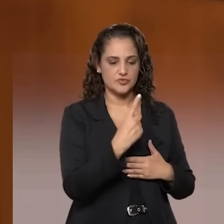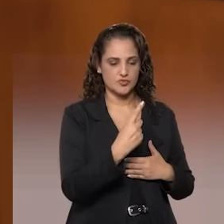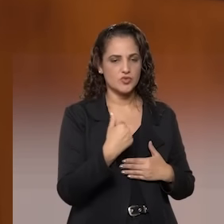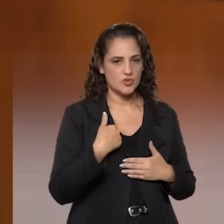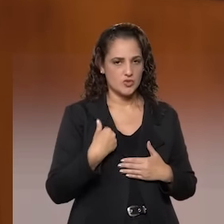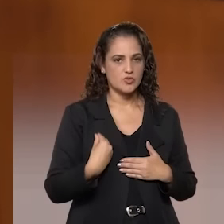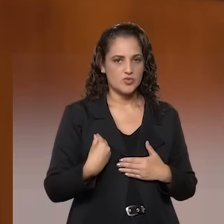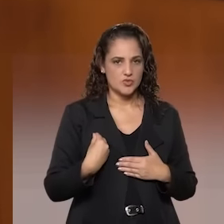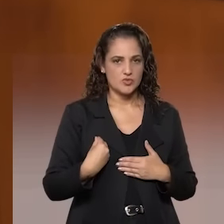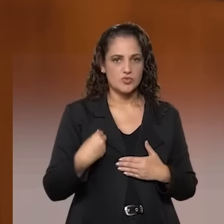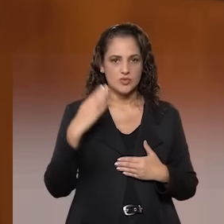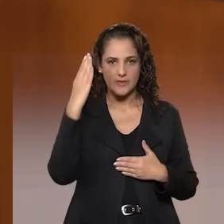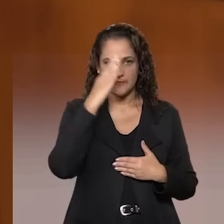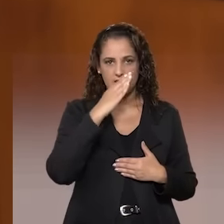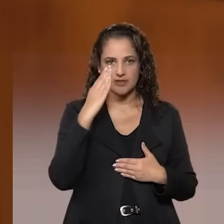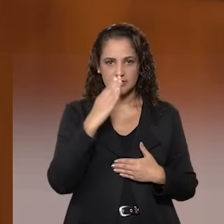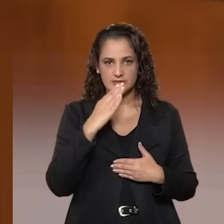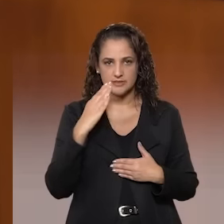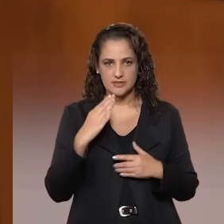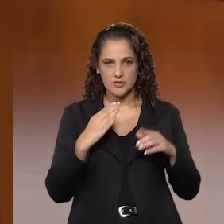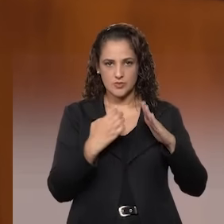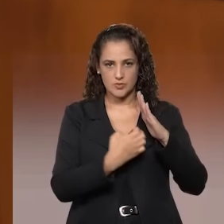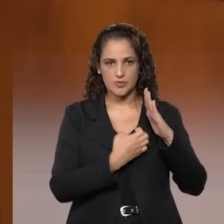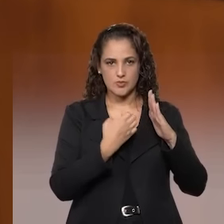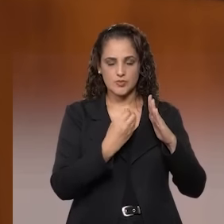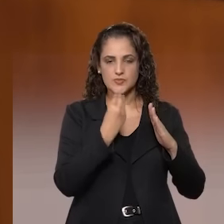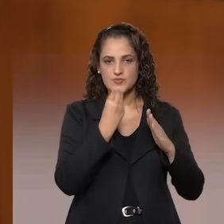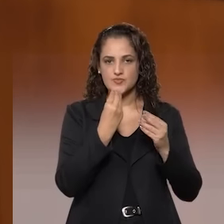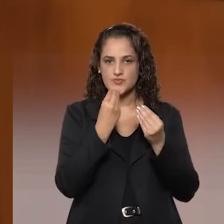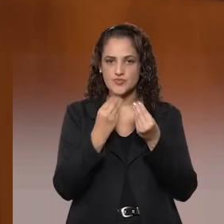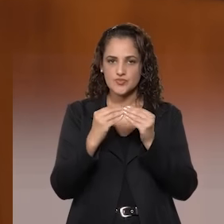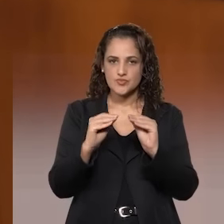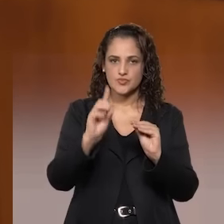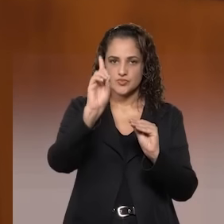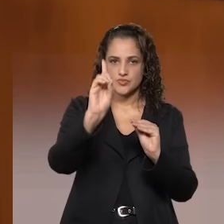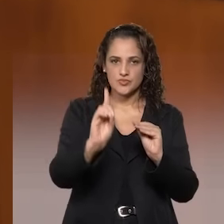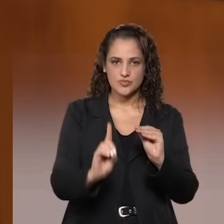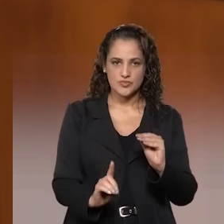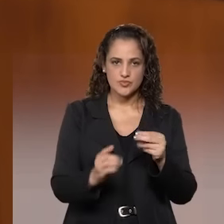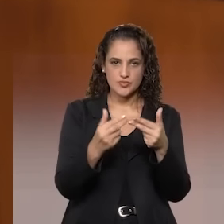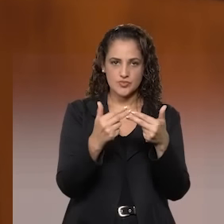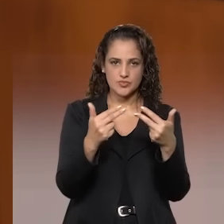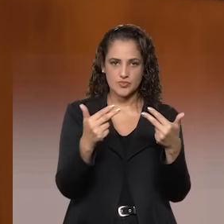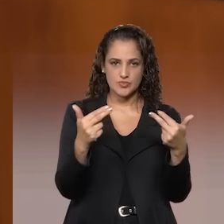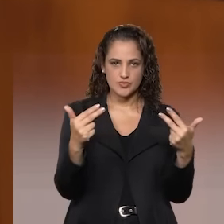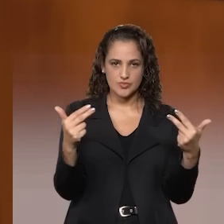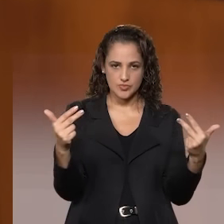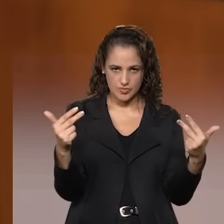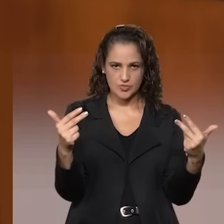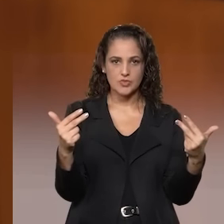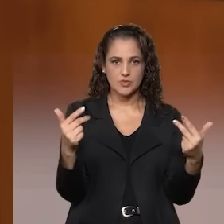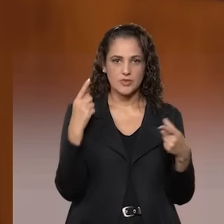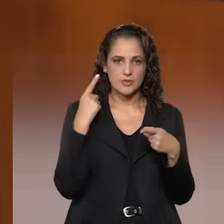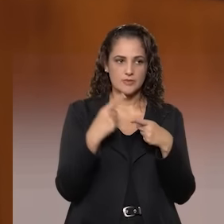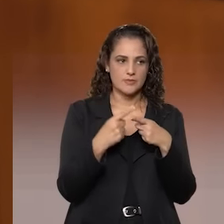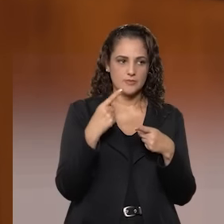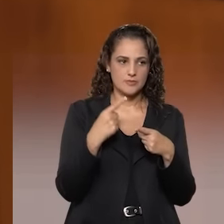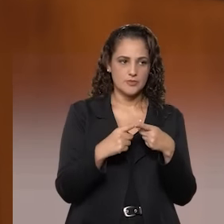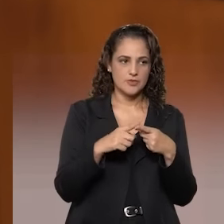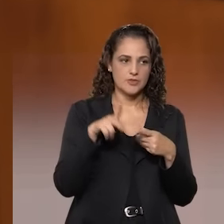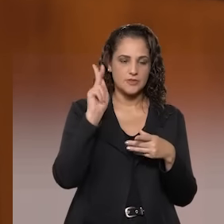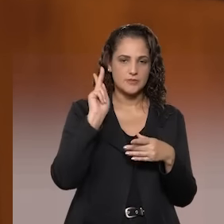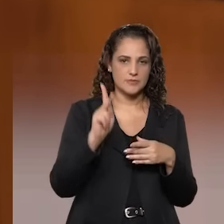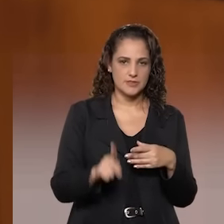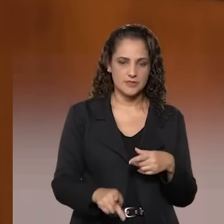Diretoria de diversidade porque a presidente na época me indicou né para ser a diretora de